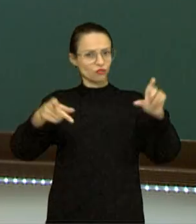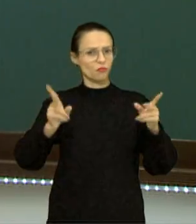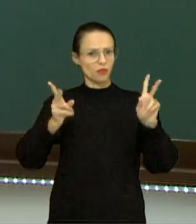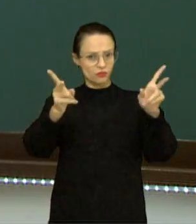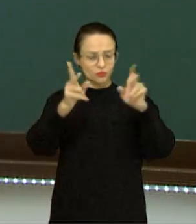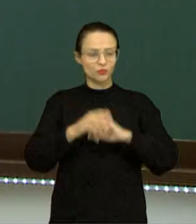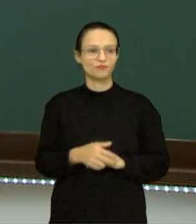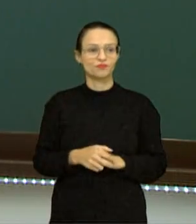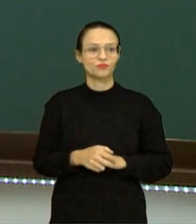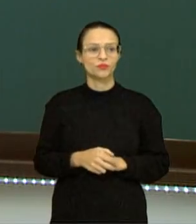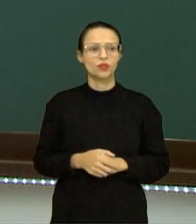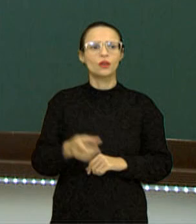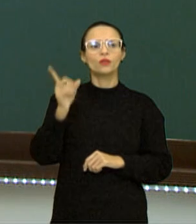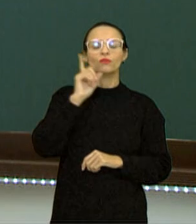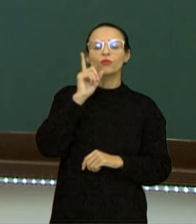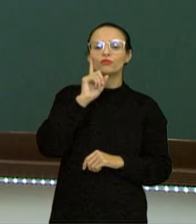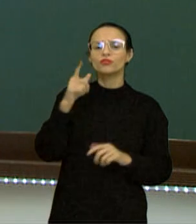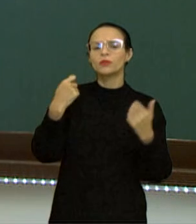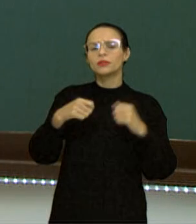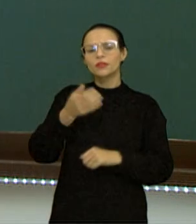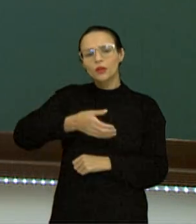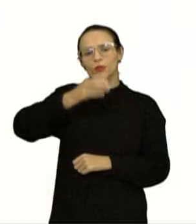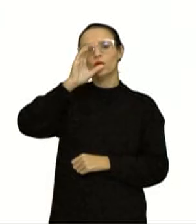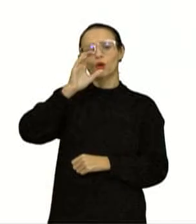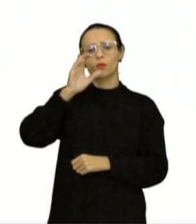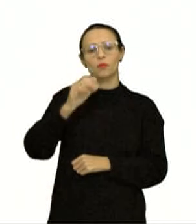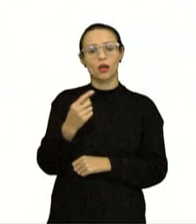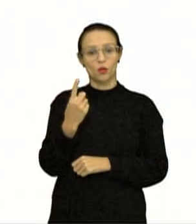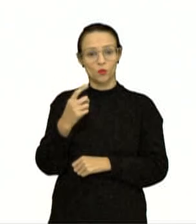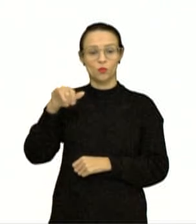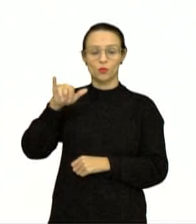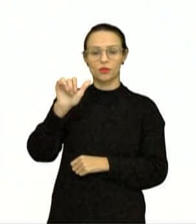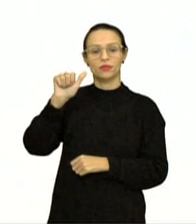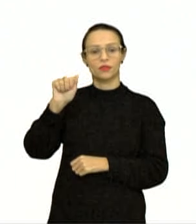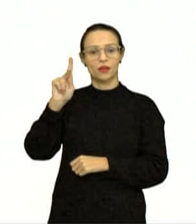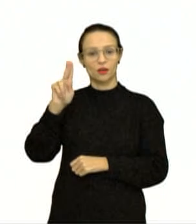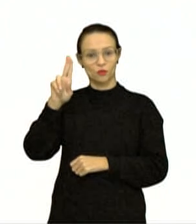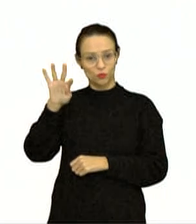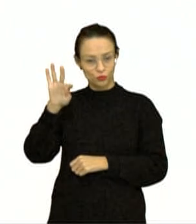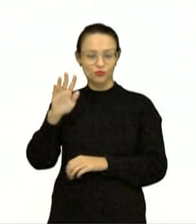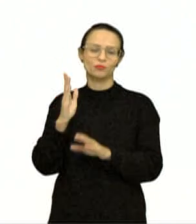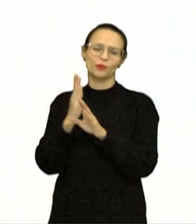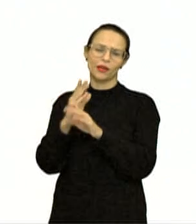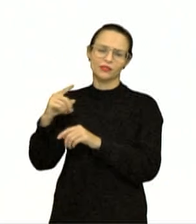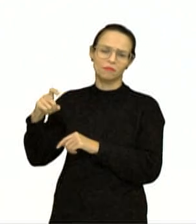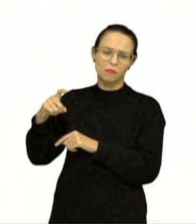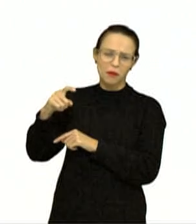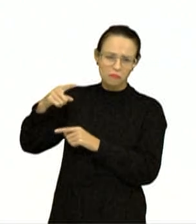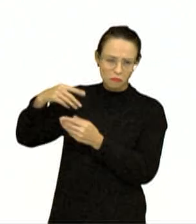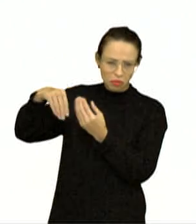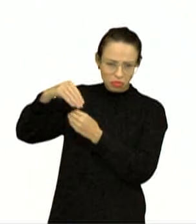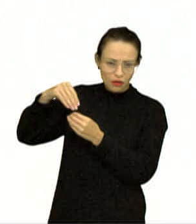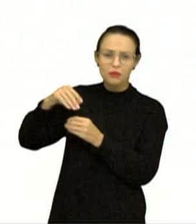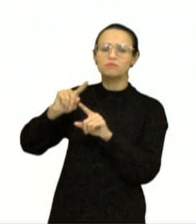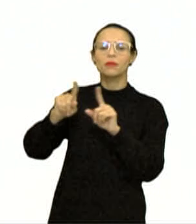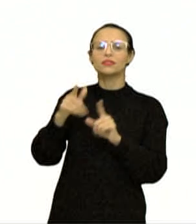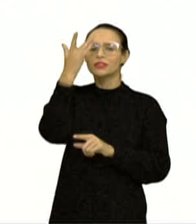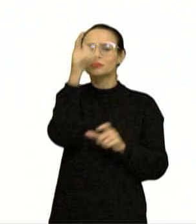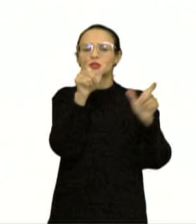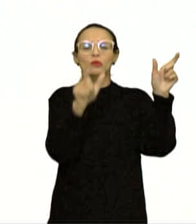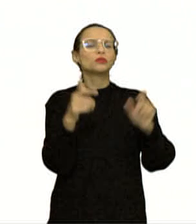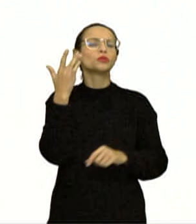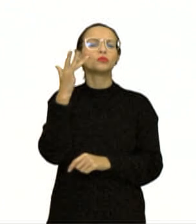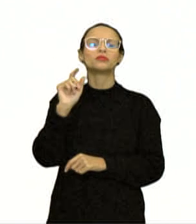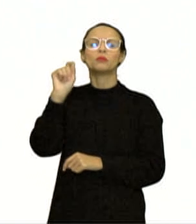reler. Todos os dias deve-se tomar um Yakult pelos lactobacilos, que ninguém sabe bem o que é, mas que